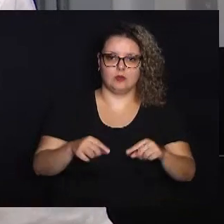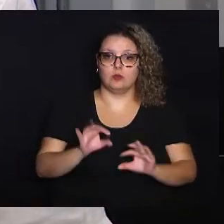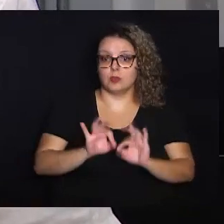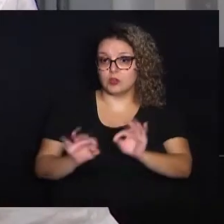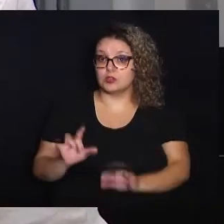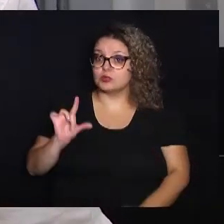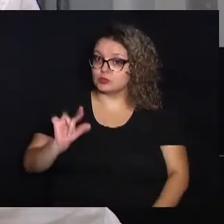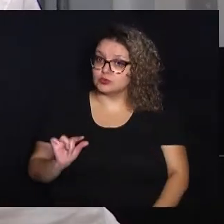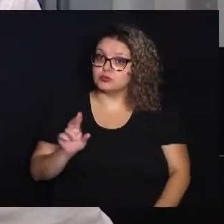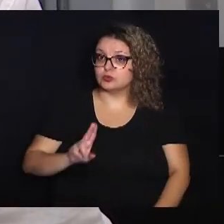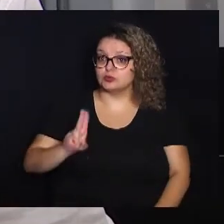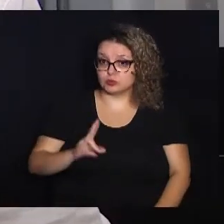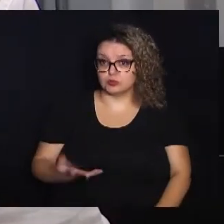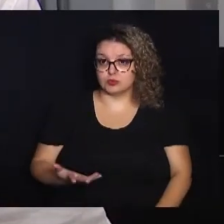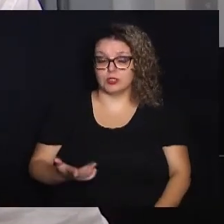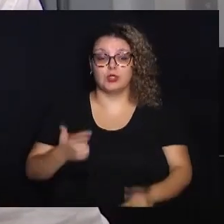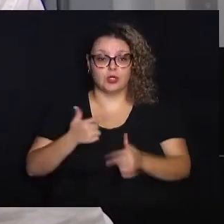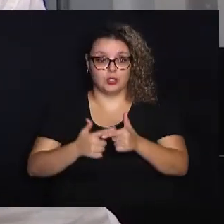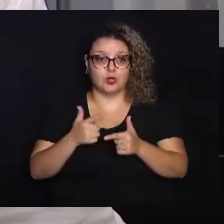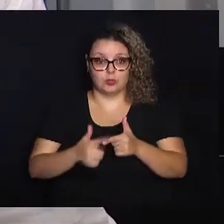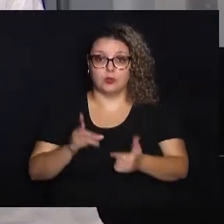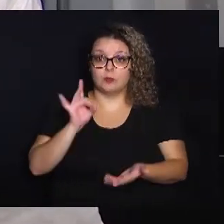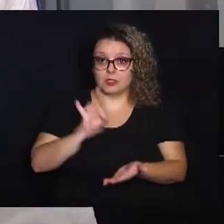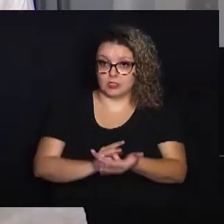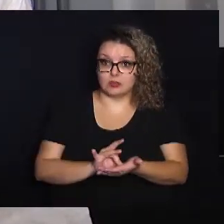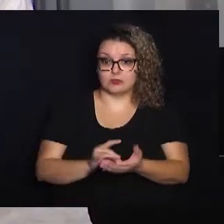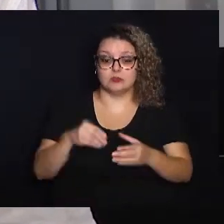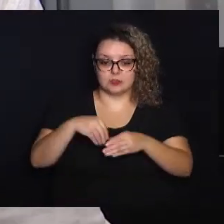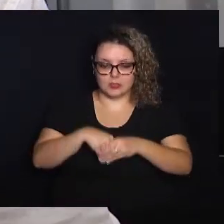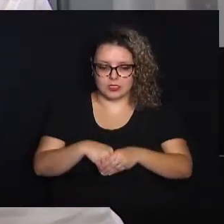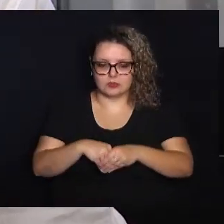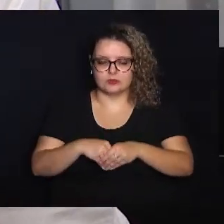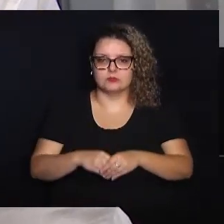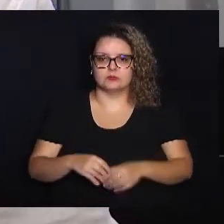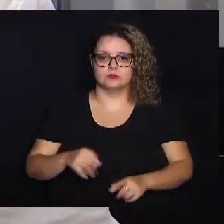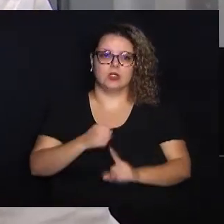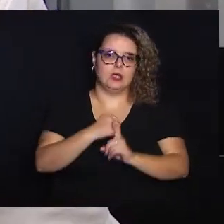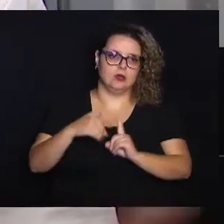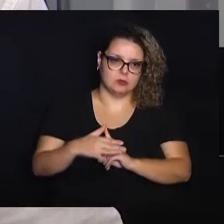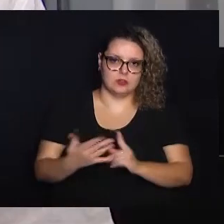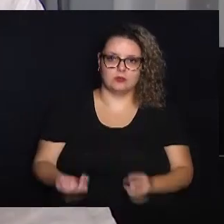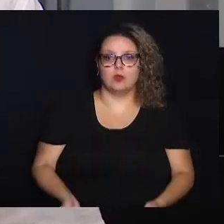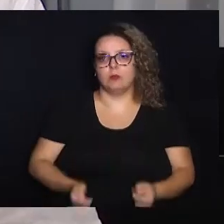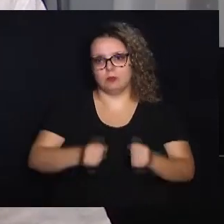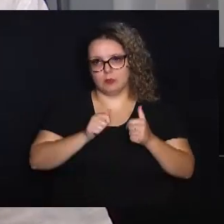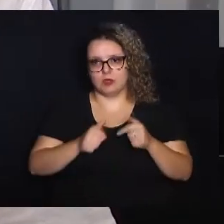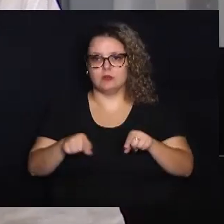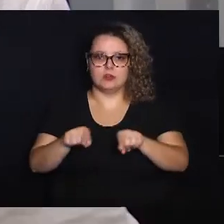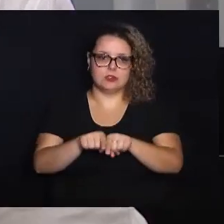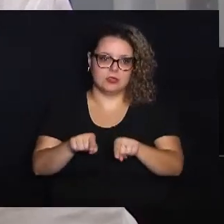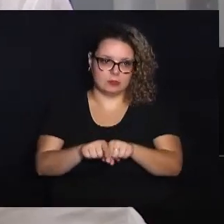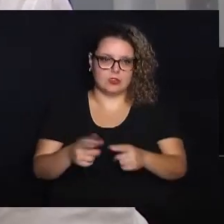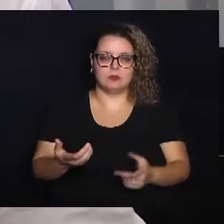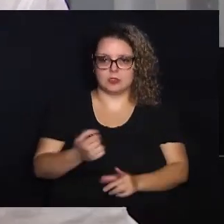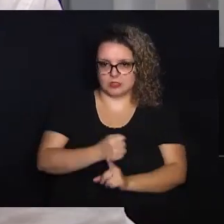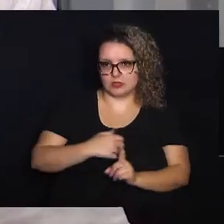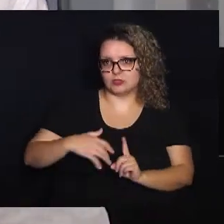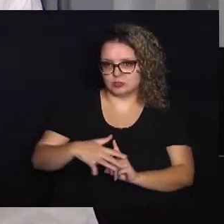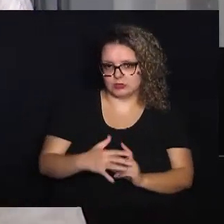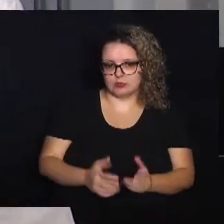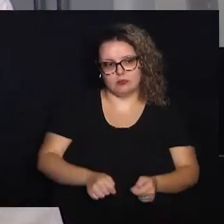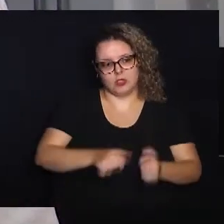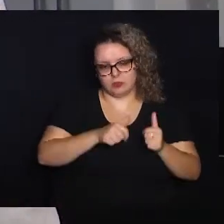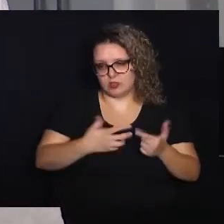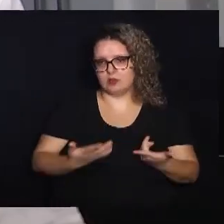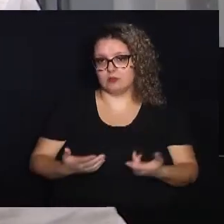até projetos menores e aplique isso em problemas reais da sociedade então isso traz um ganho obviamente pra sociedade mas também enriquece